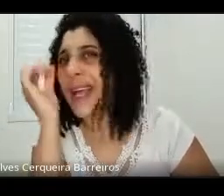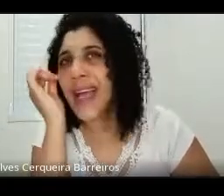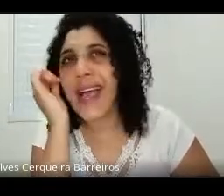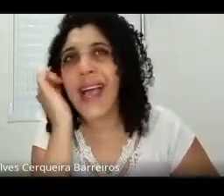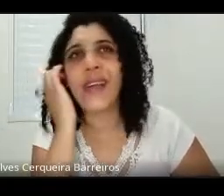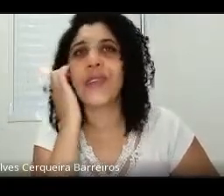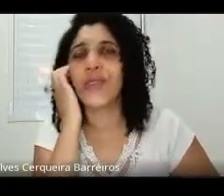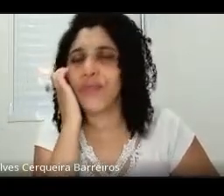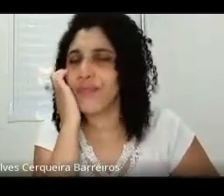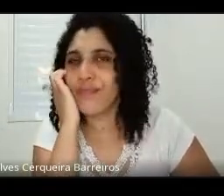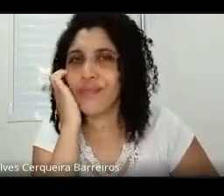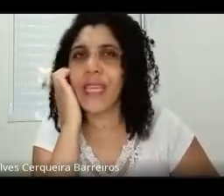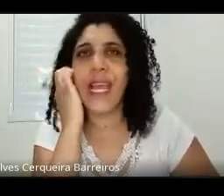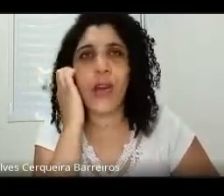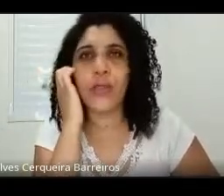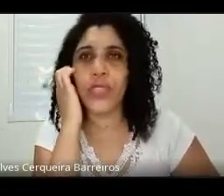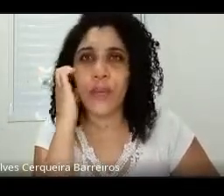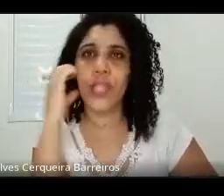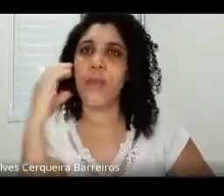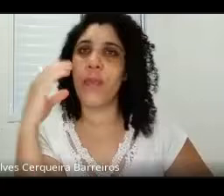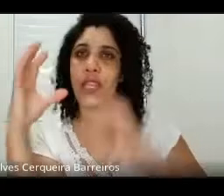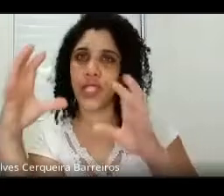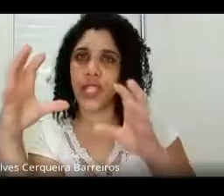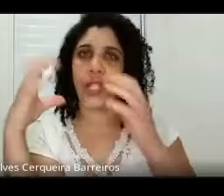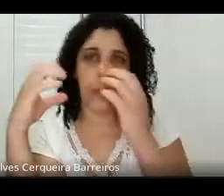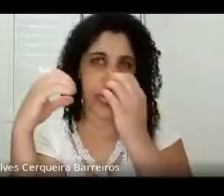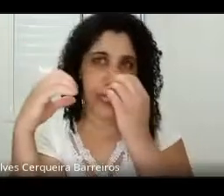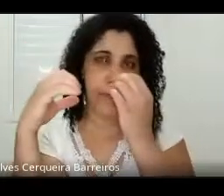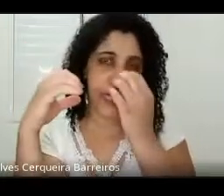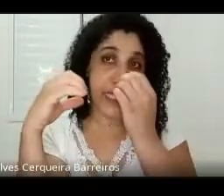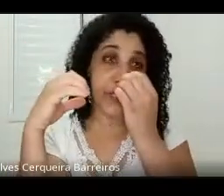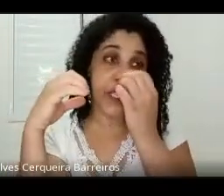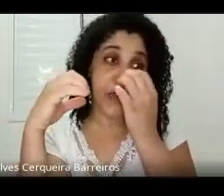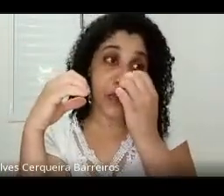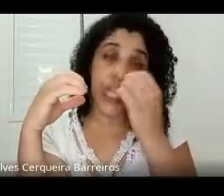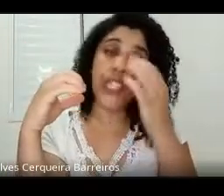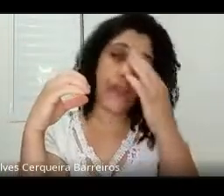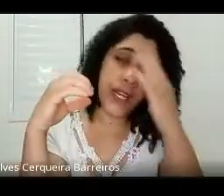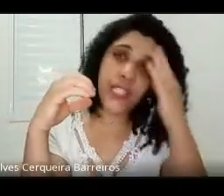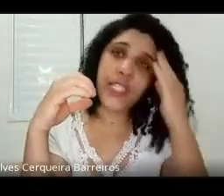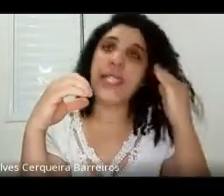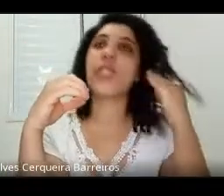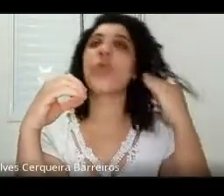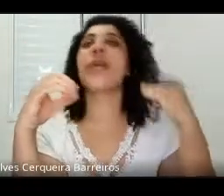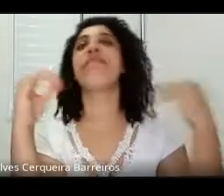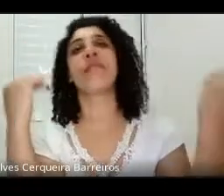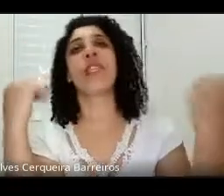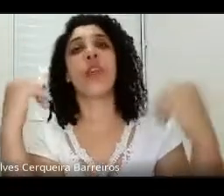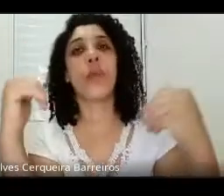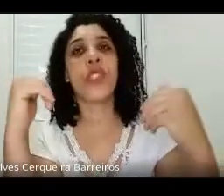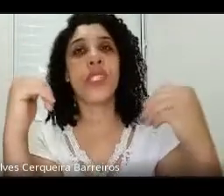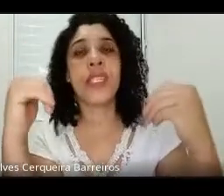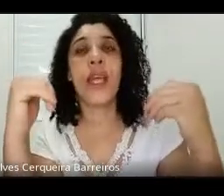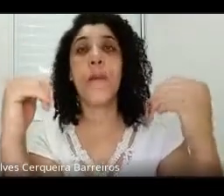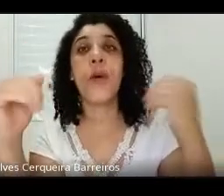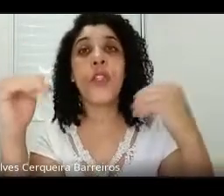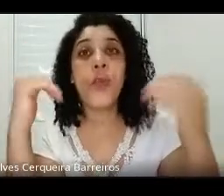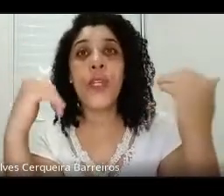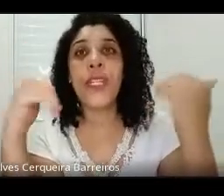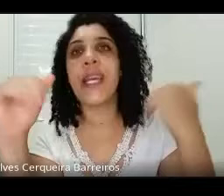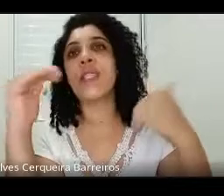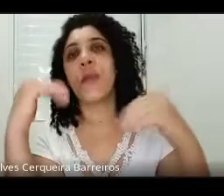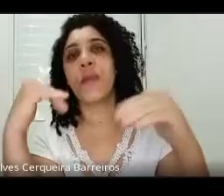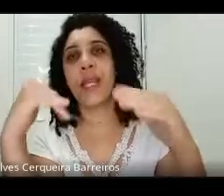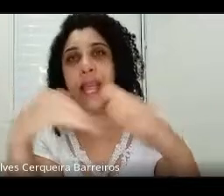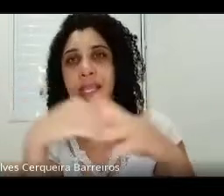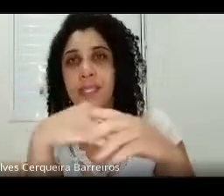dos macacos, é algo justamente bem restrito, bem específico. Diferente da língua, que, como eu disse,